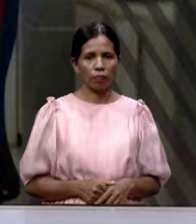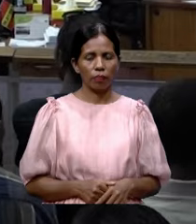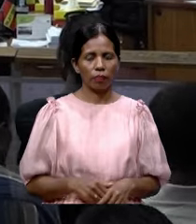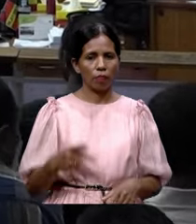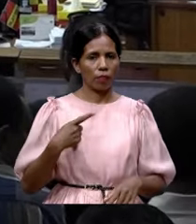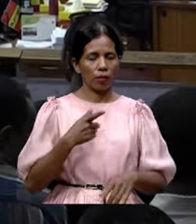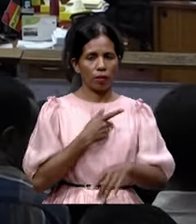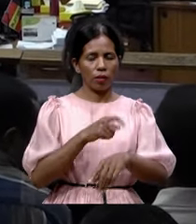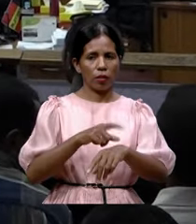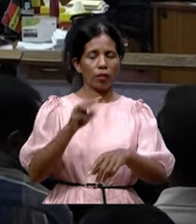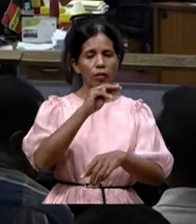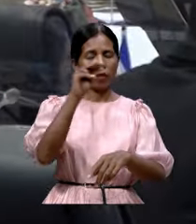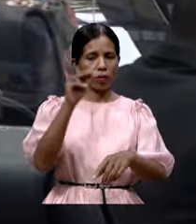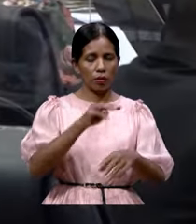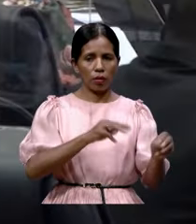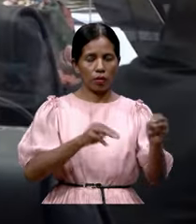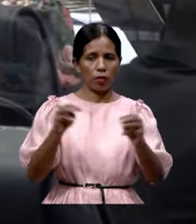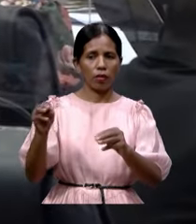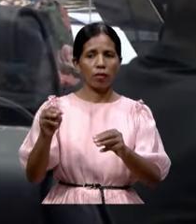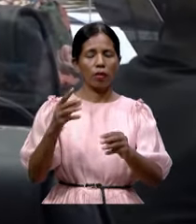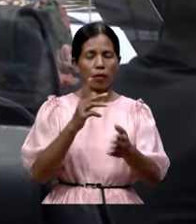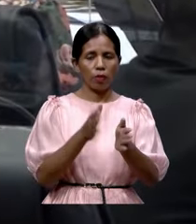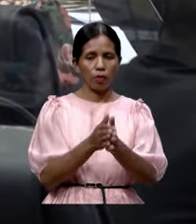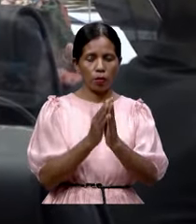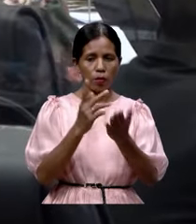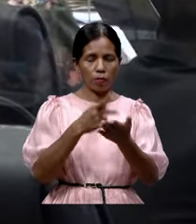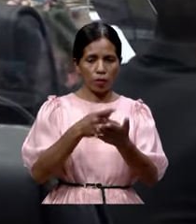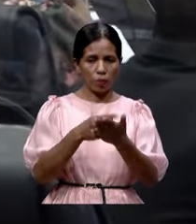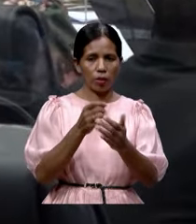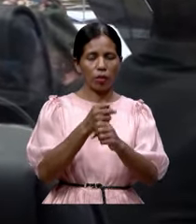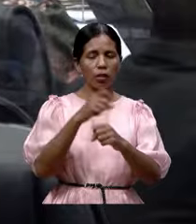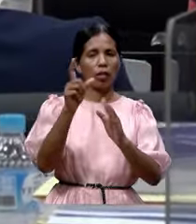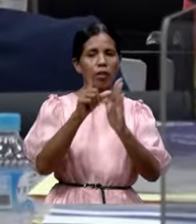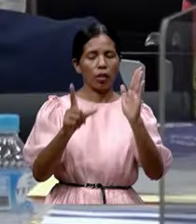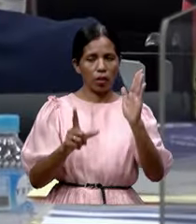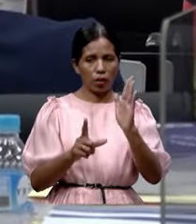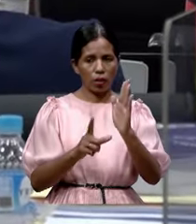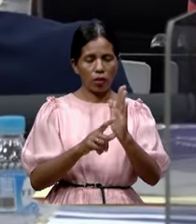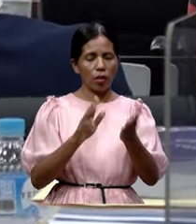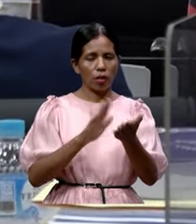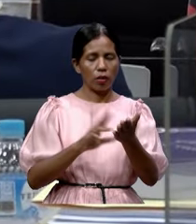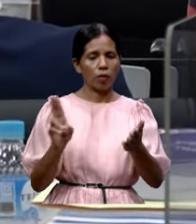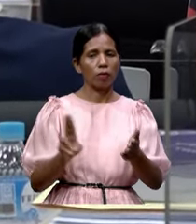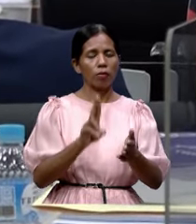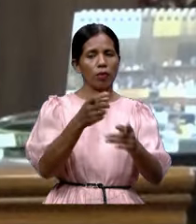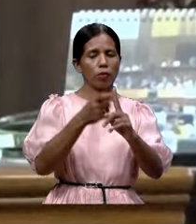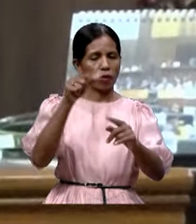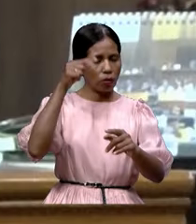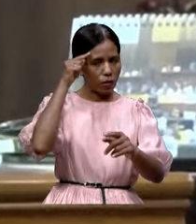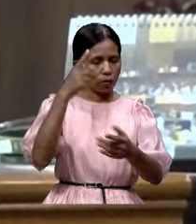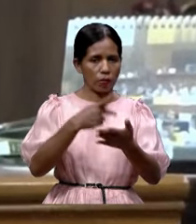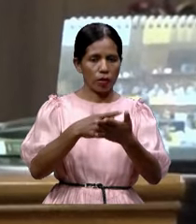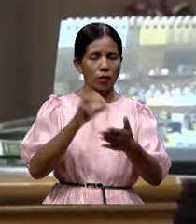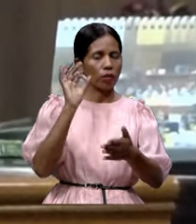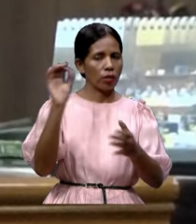Parlamento Nacional segunda né delibera plenária ba pedido urgência proposta a criação lei base ensino superior se governo mas a bancada Fretilin